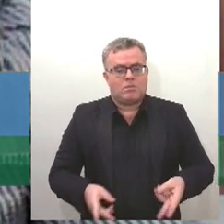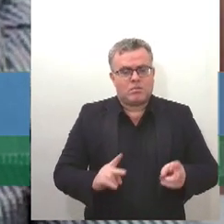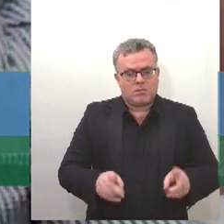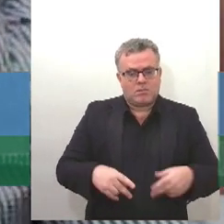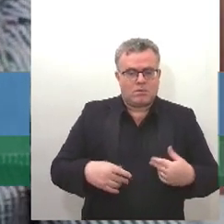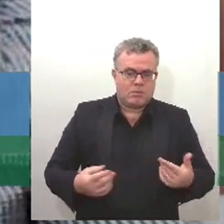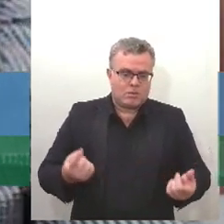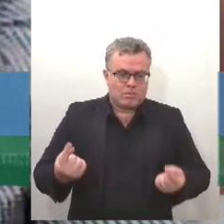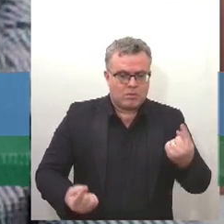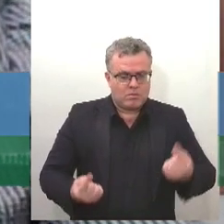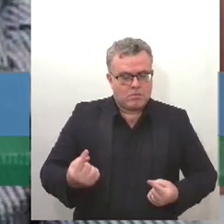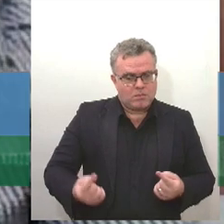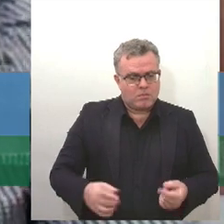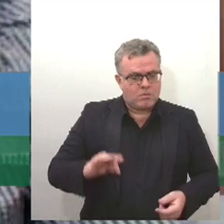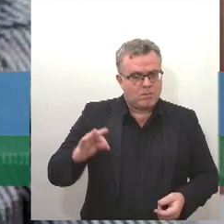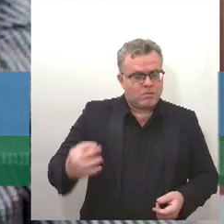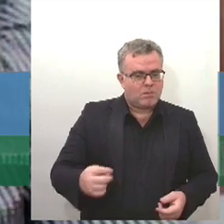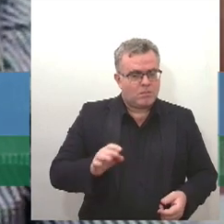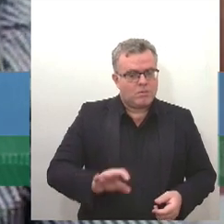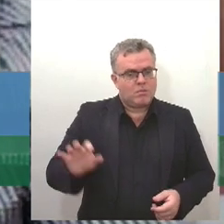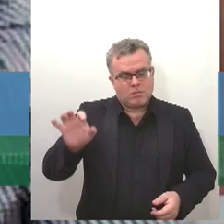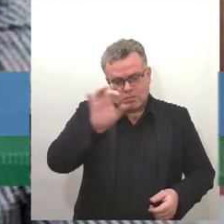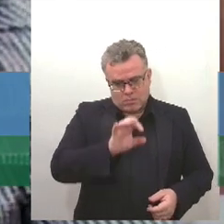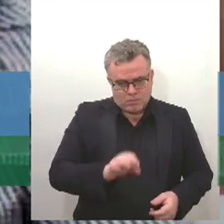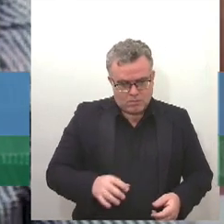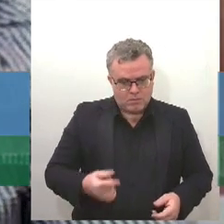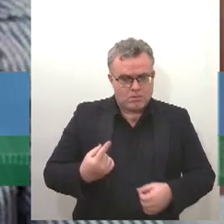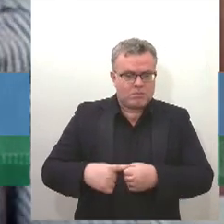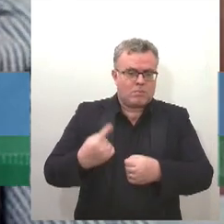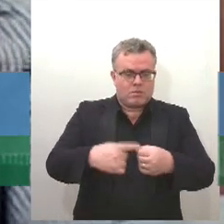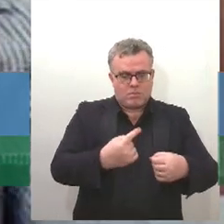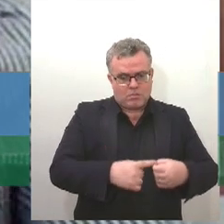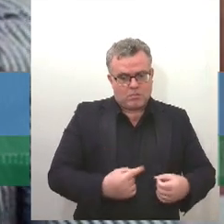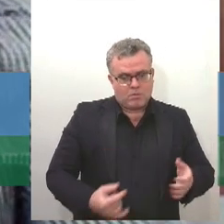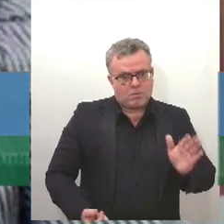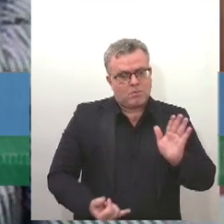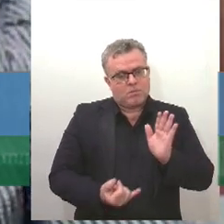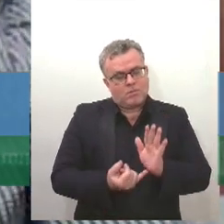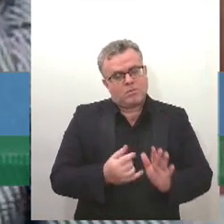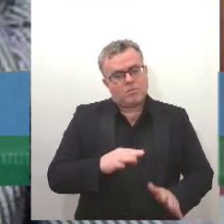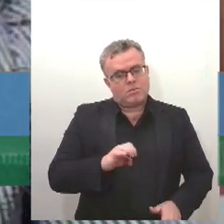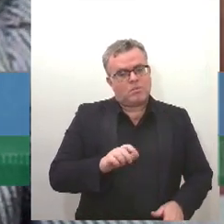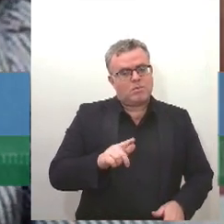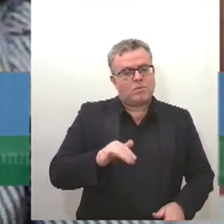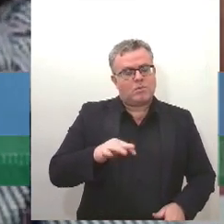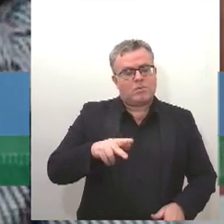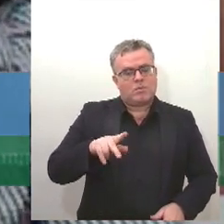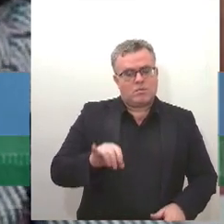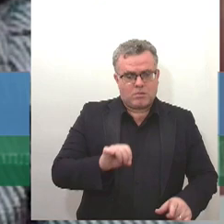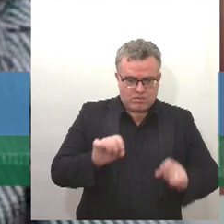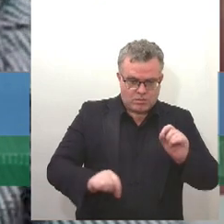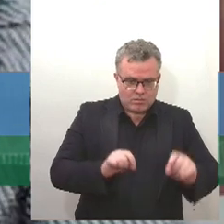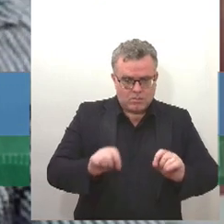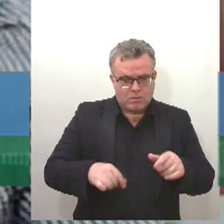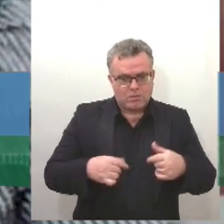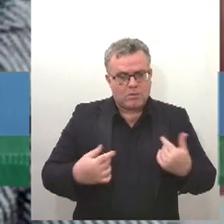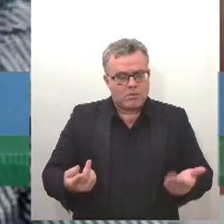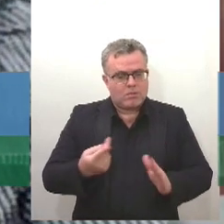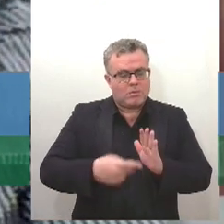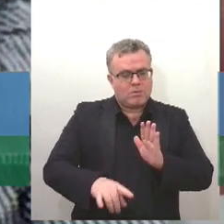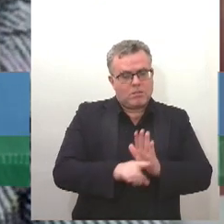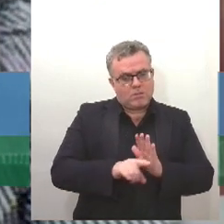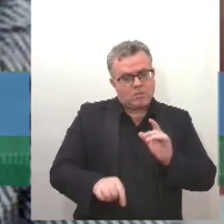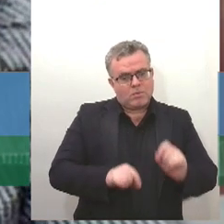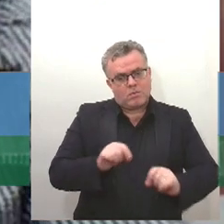e municípios nós temos também o imposto seletivo que ele a gente já tem apresentação do projeto de lei na Câmara dos Deputados mas ele